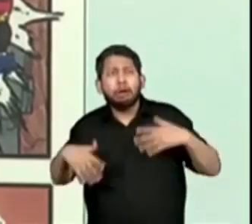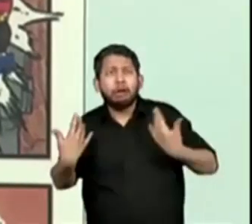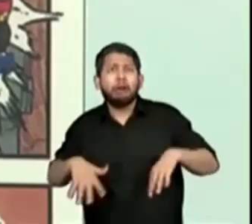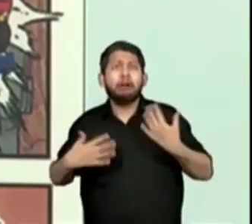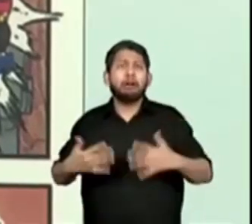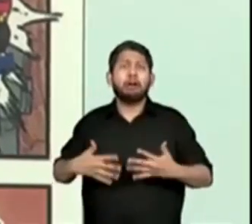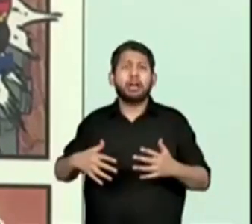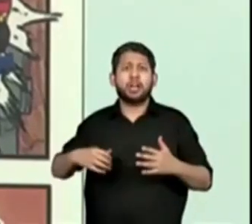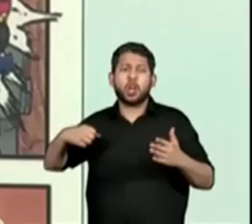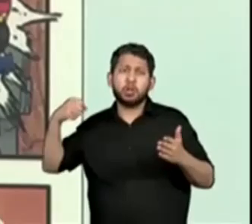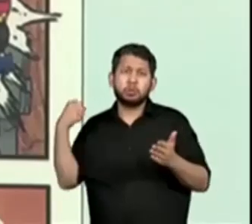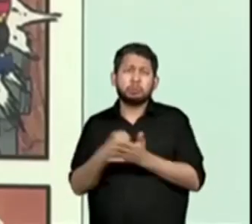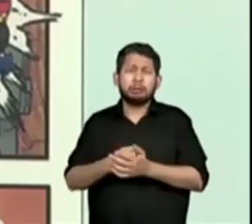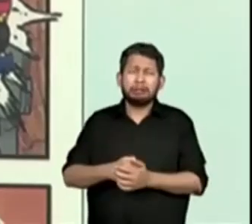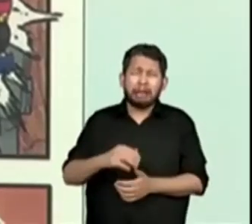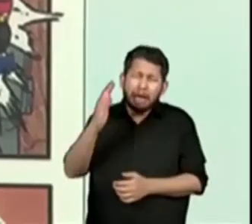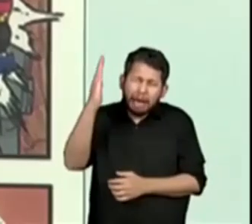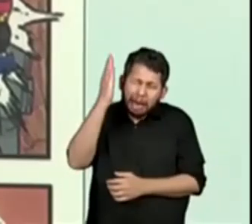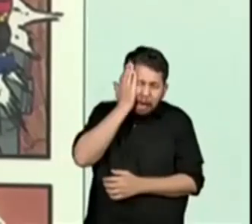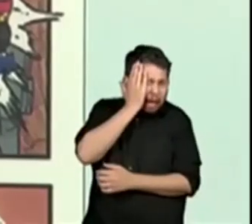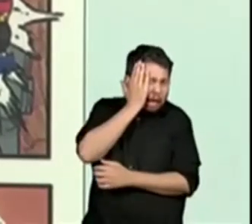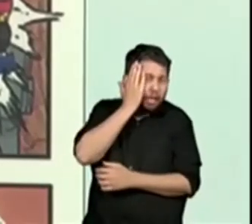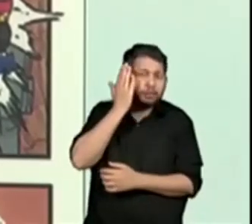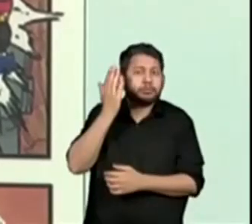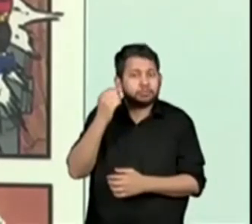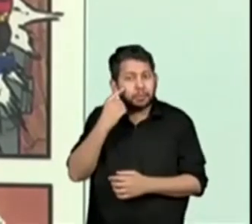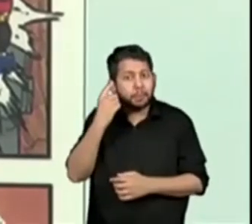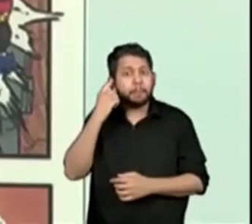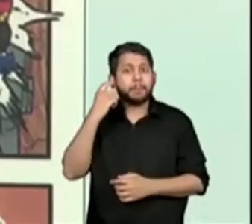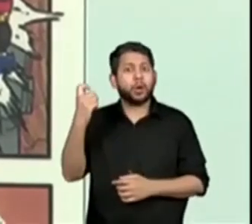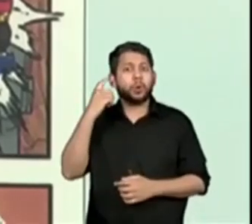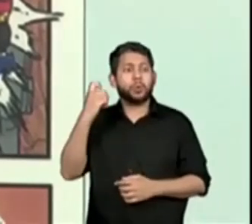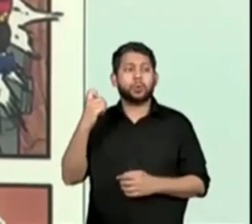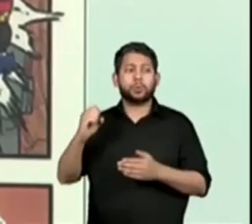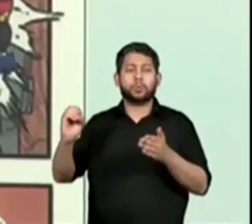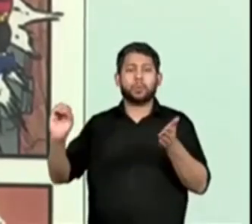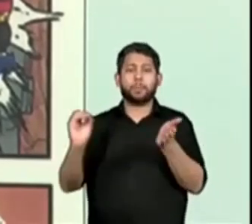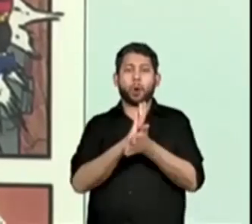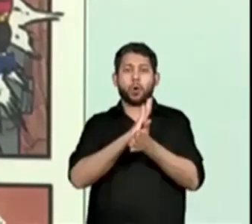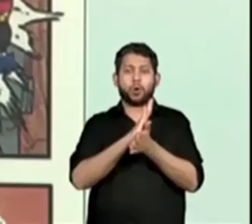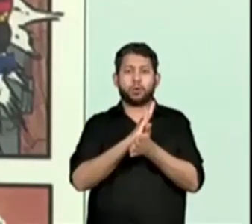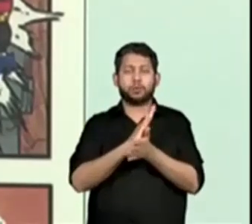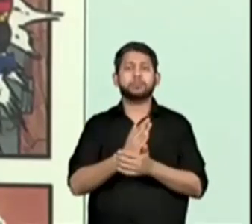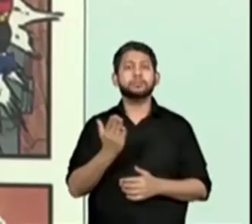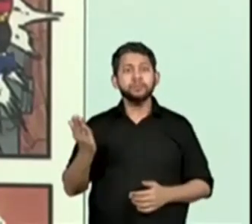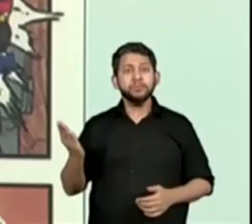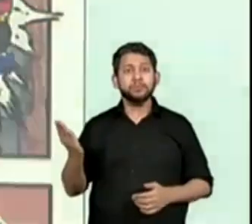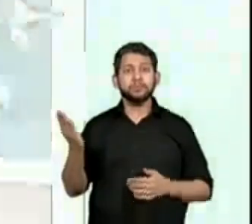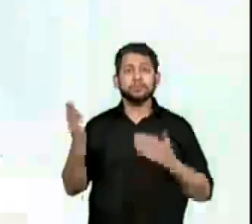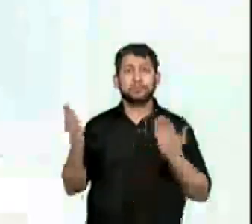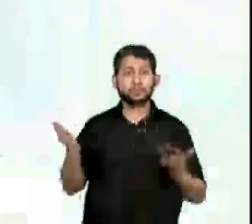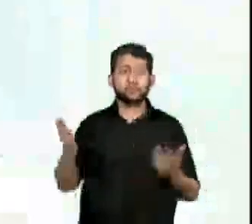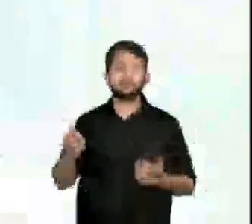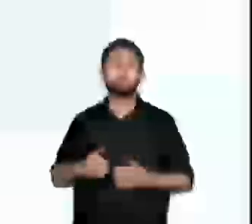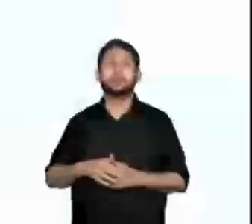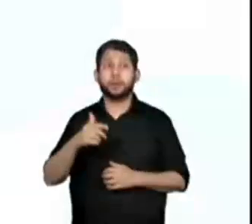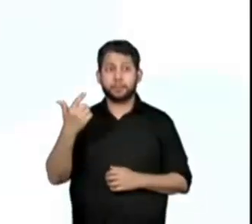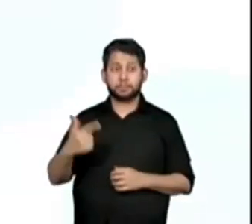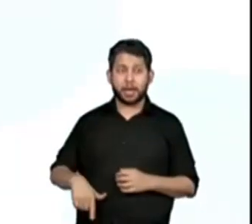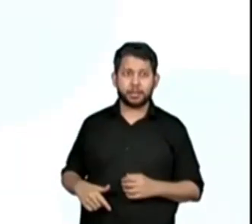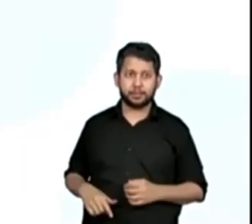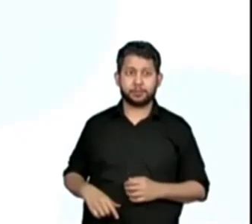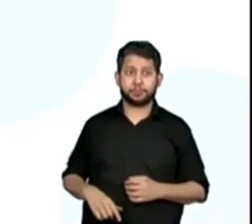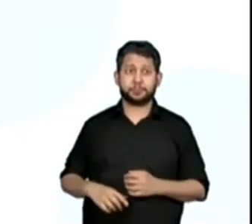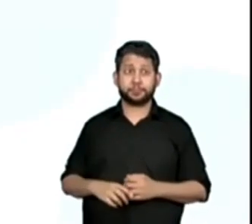em geral, tudo que está escrito nessa tirinha, eu posso marcar de amarelo. Ótimo! Então, vamos lá. Continuando,